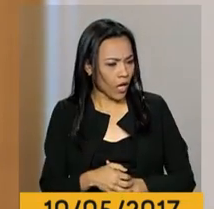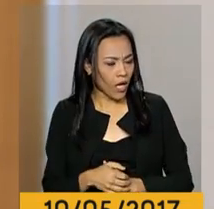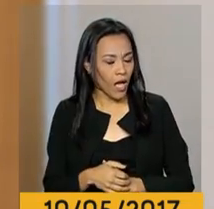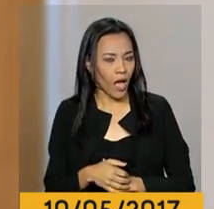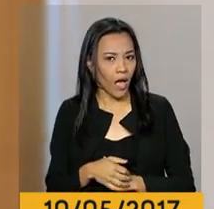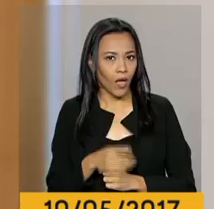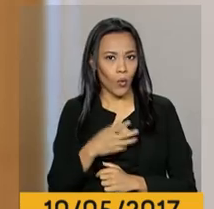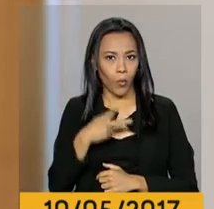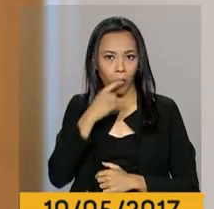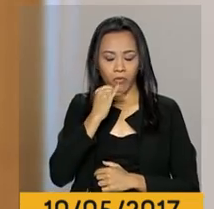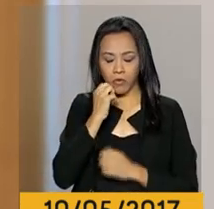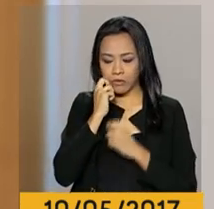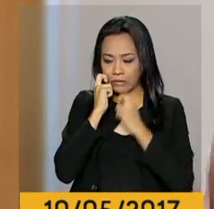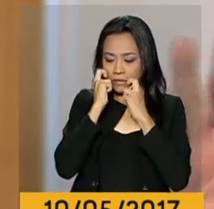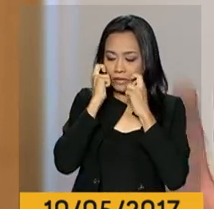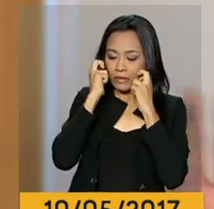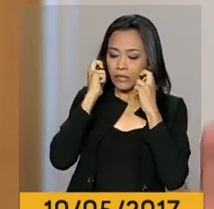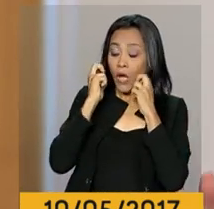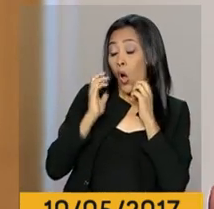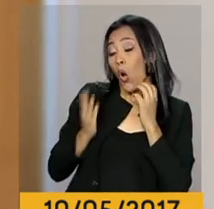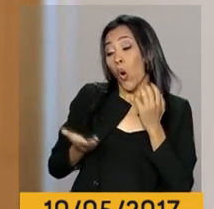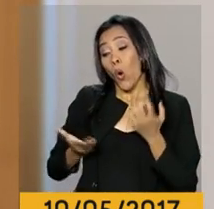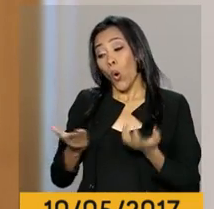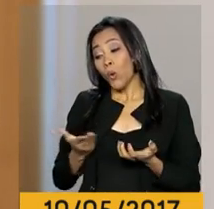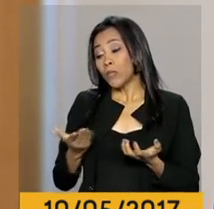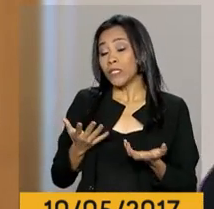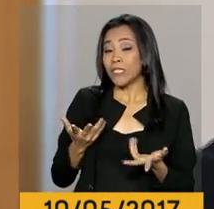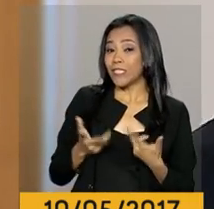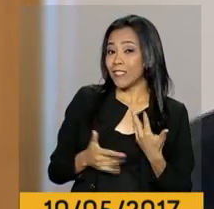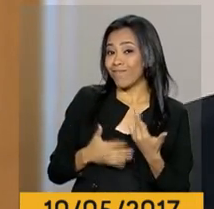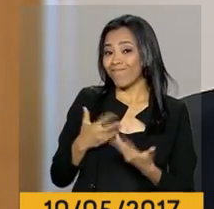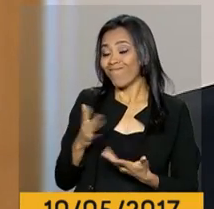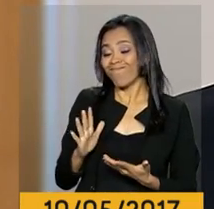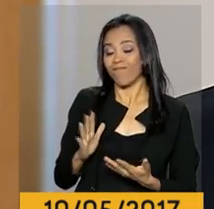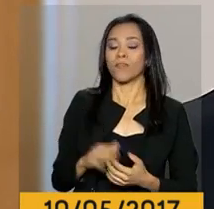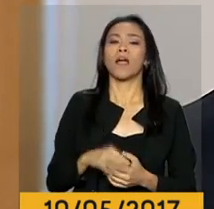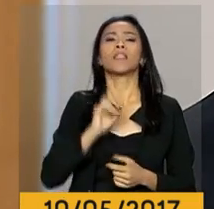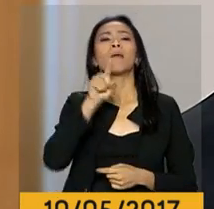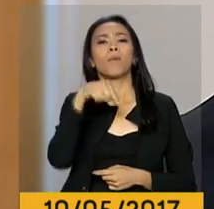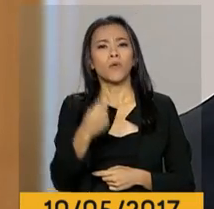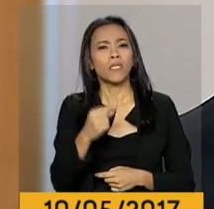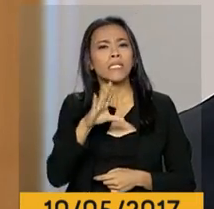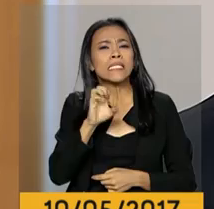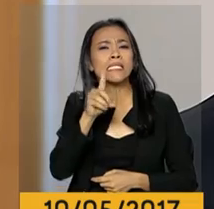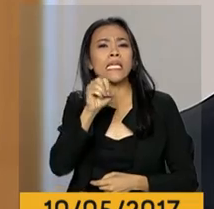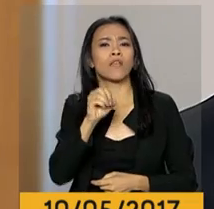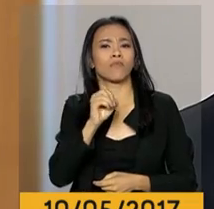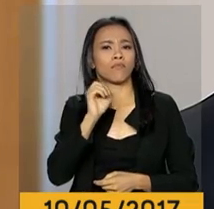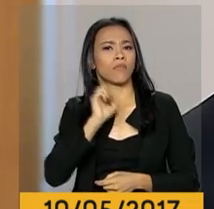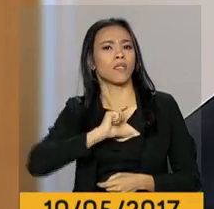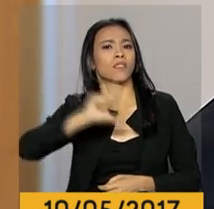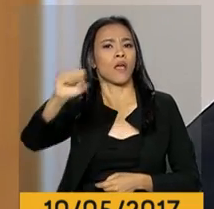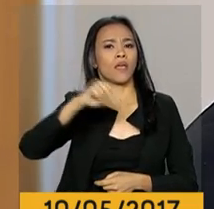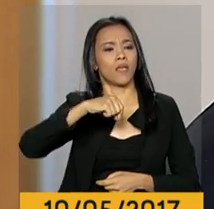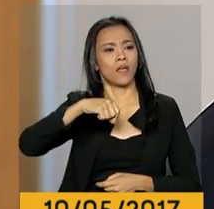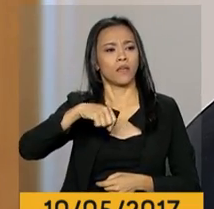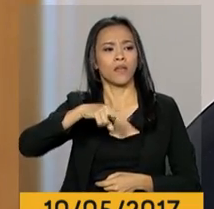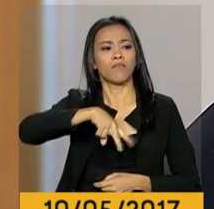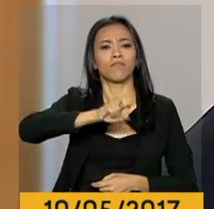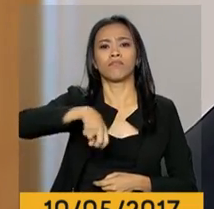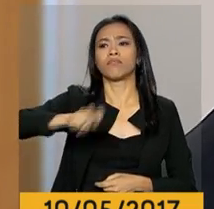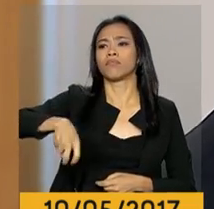ficou envergonhado com aquilo disse Hoje houve uma coisa qualquer e nos dias posteriores ele saía mais cedo andar pela rua até os filhos